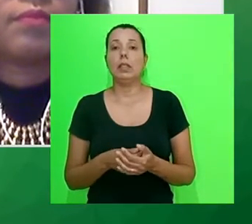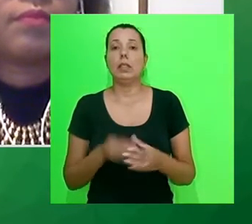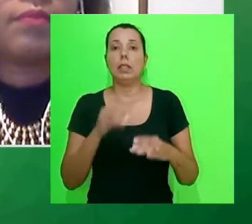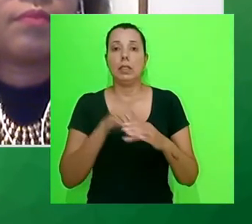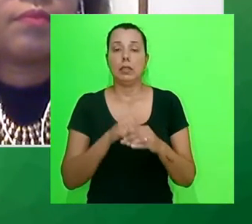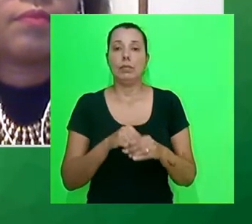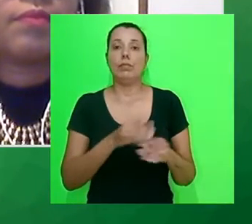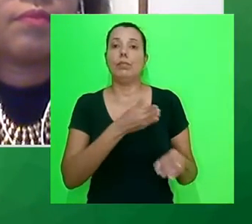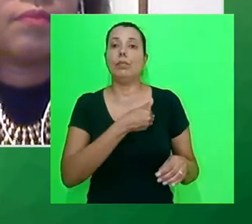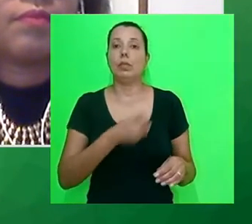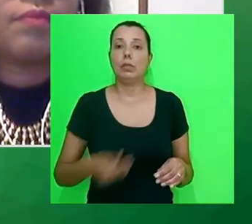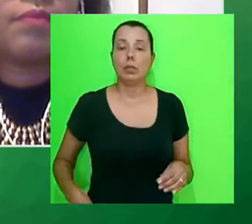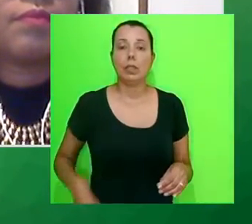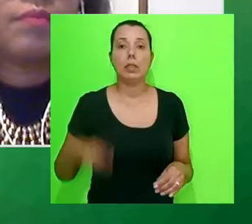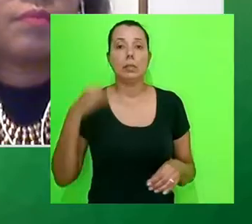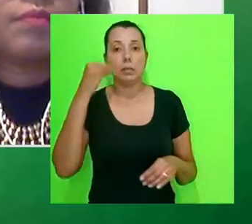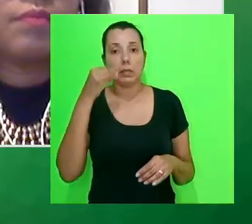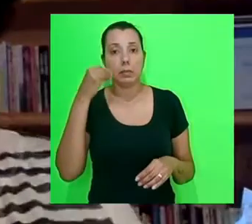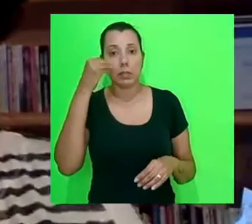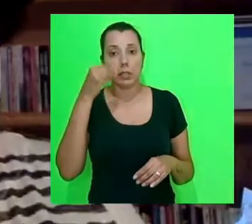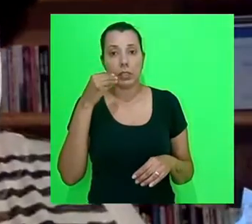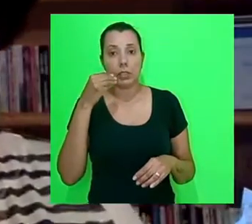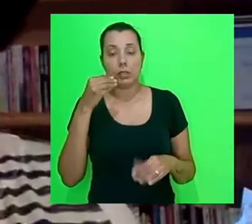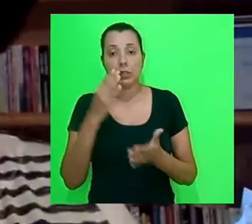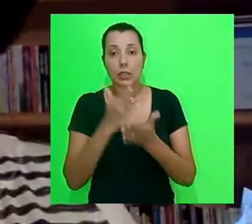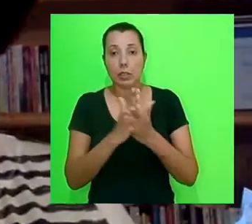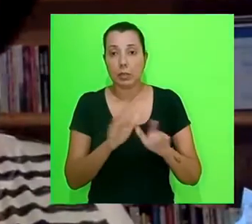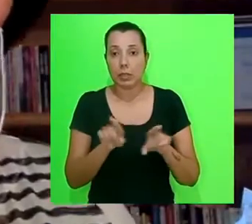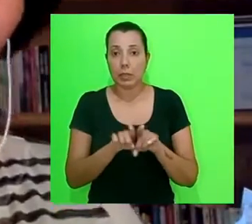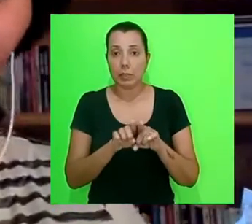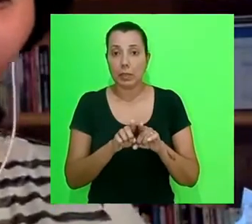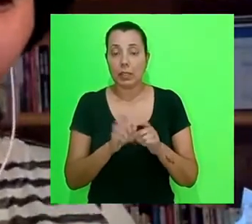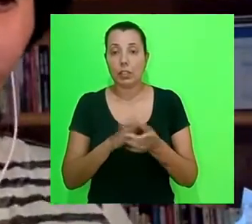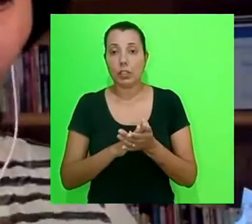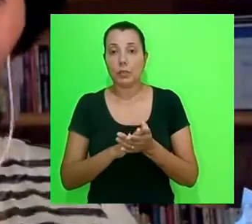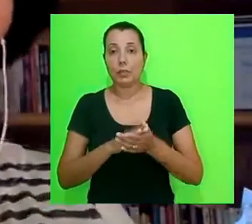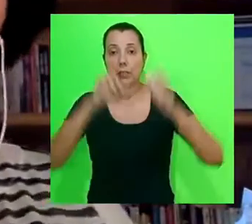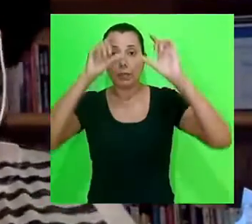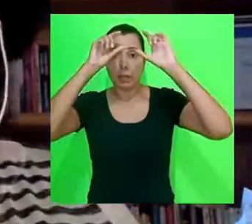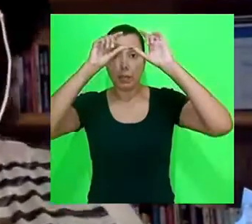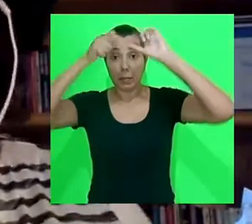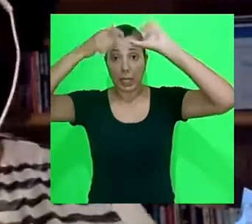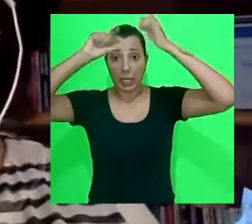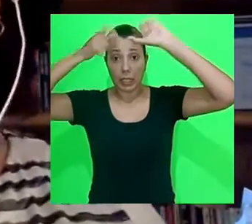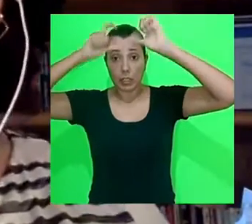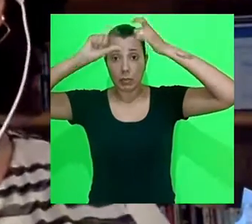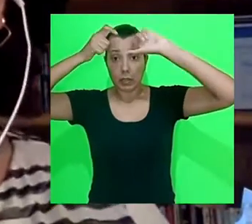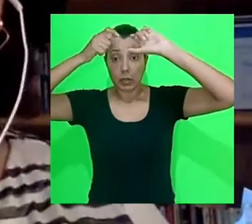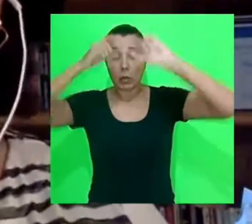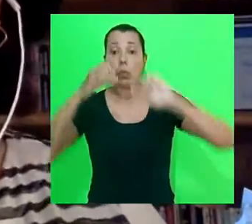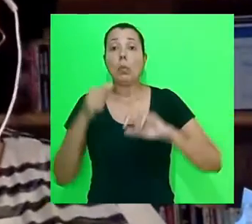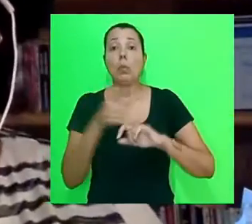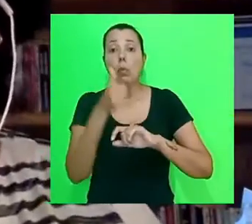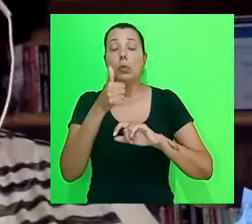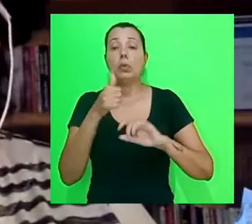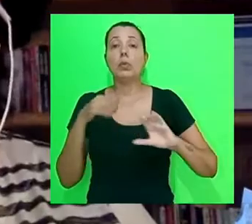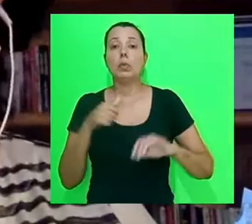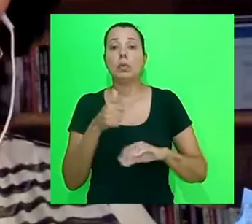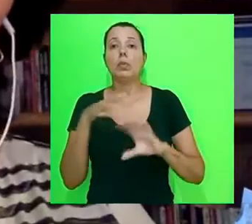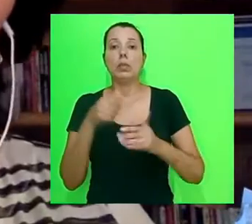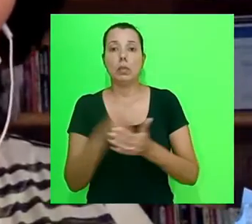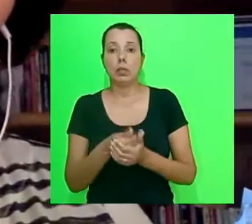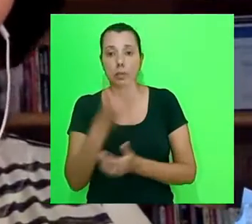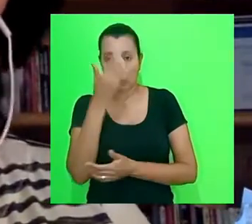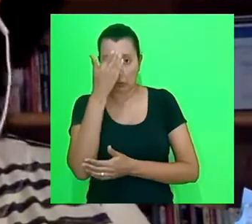Eu já respondo direto, é isso? Claro, fica à vontade, meu amigo. Obrigada, Naya. Veja bem, eu queria só, antes de responder essa